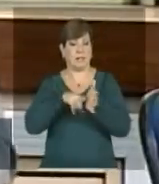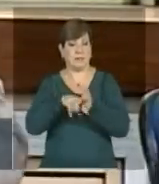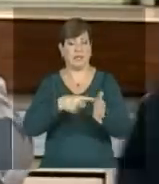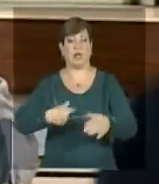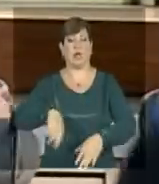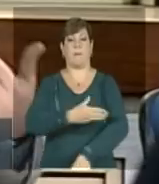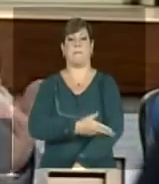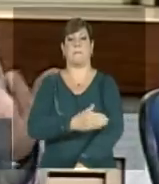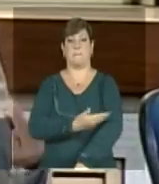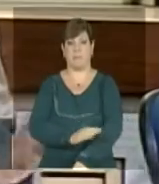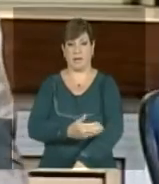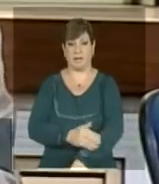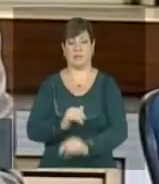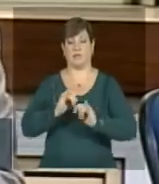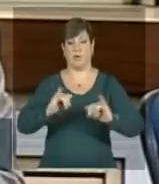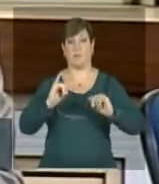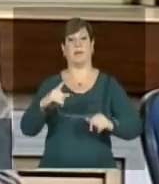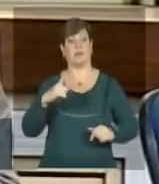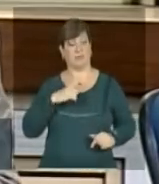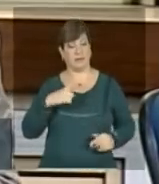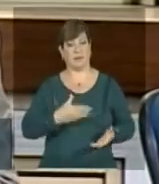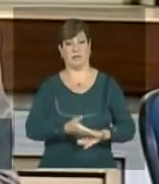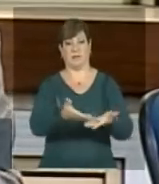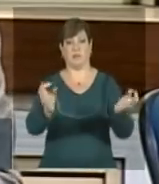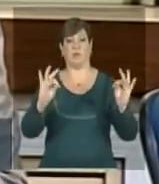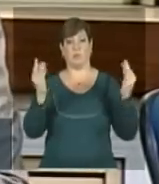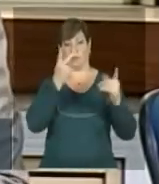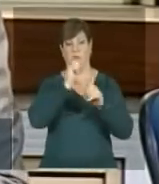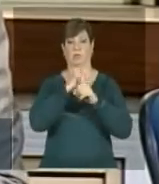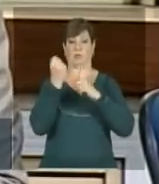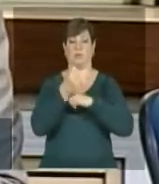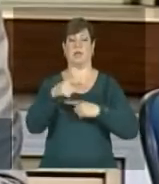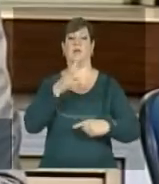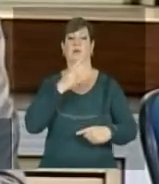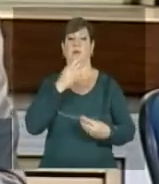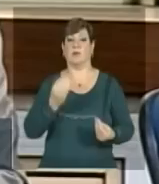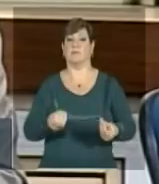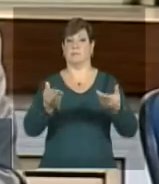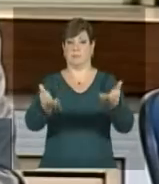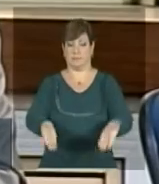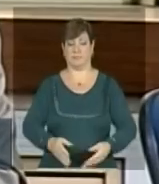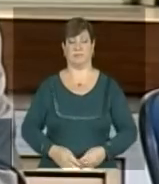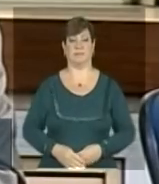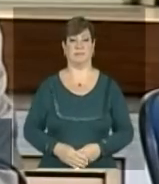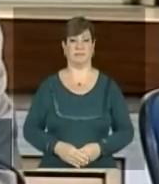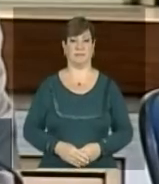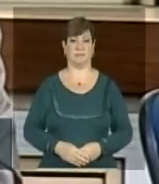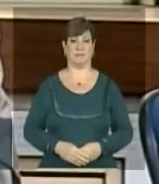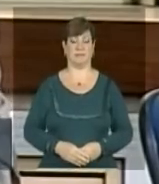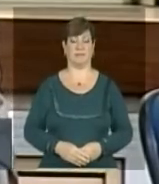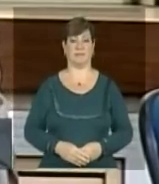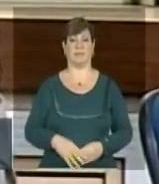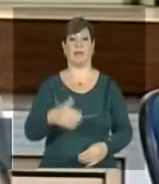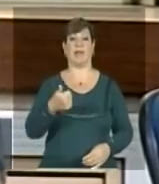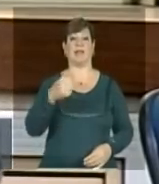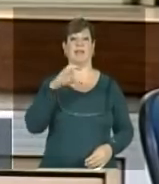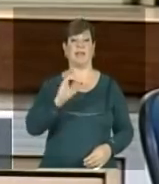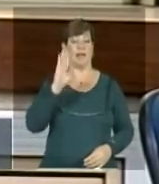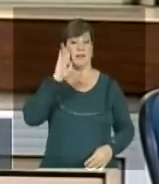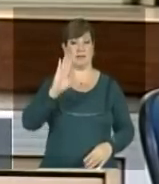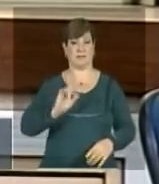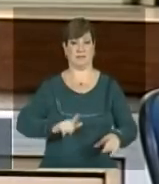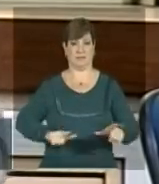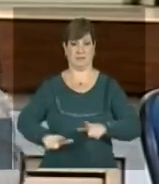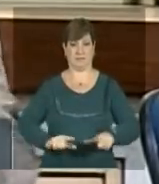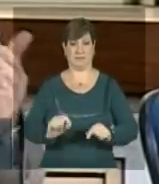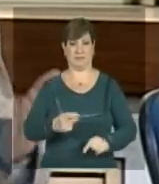formativas, assim como estão disponibilizadas para toda a sociedade esse conhecimento. As 10 iniciativas